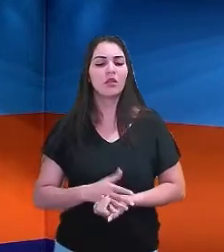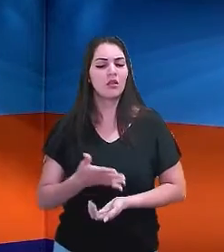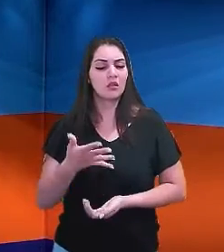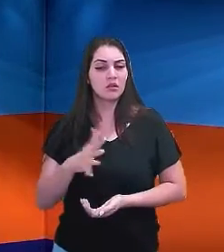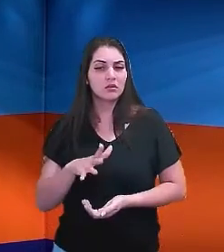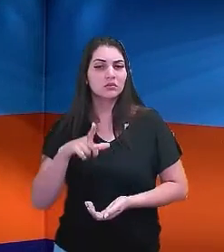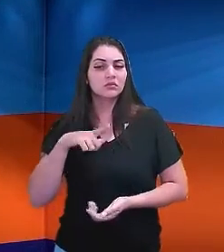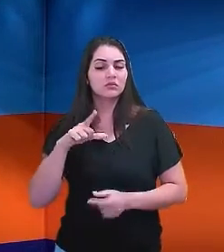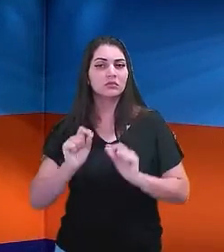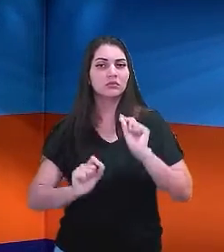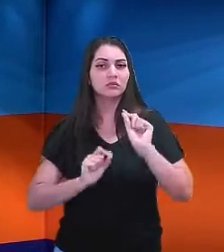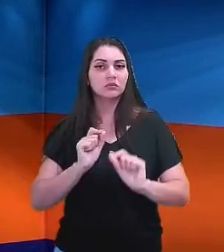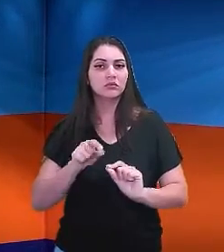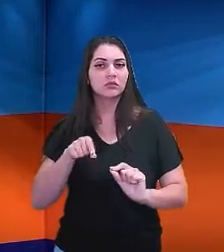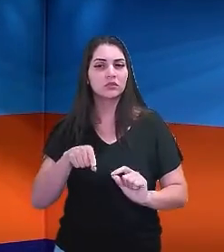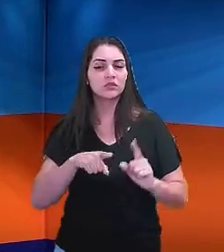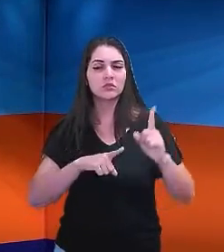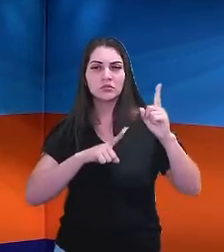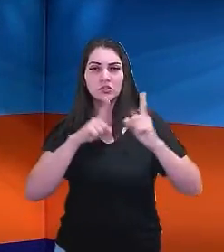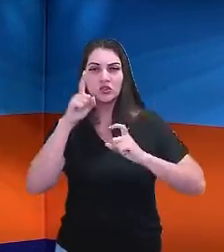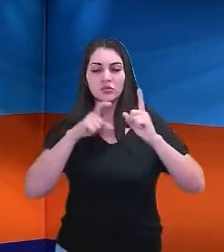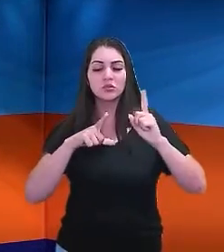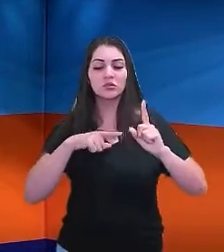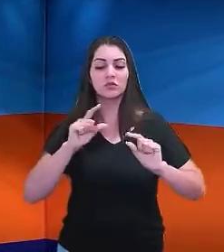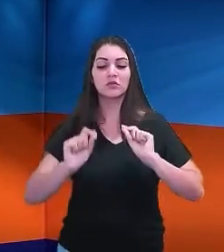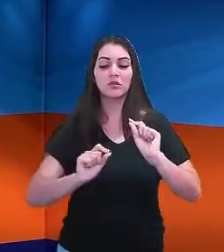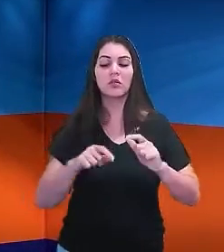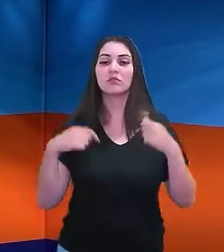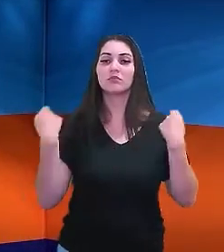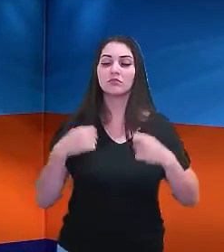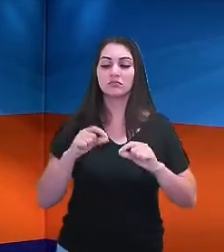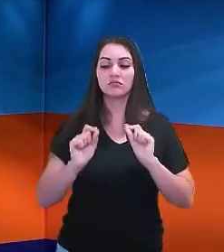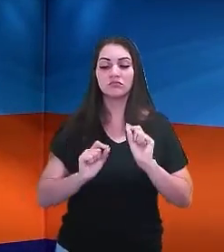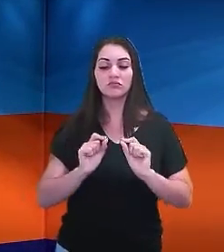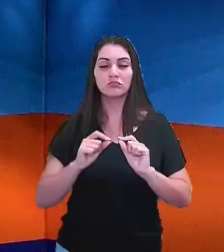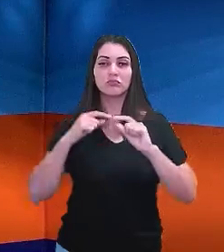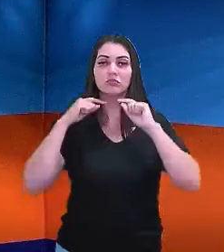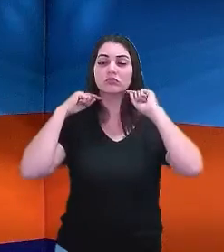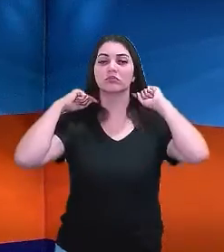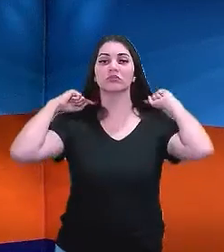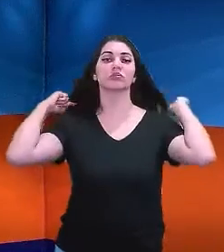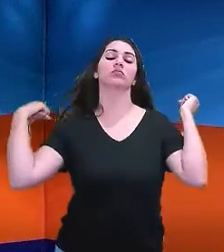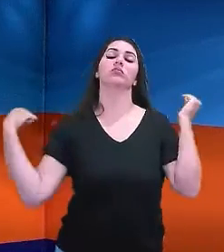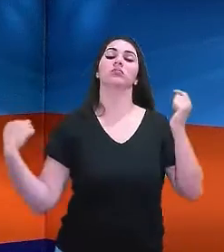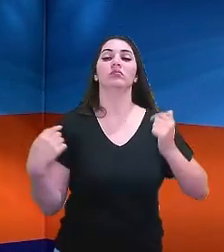ele tivesse essa expressão que teve, foi necessário que